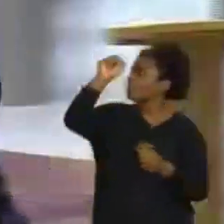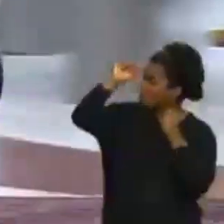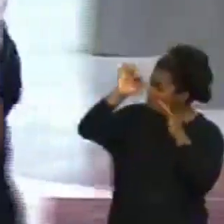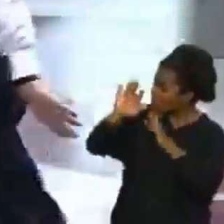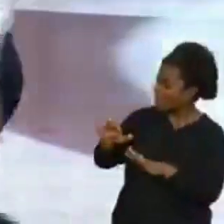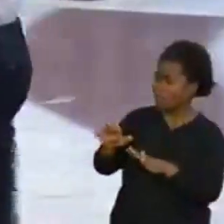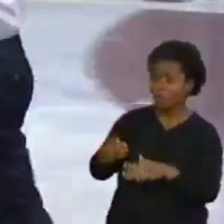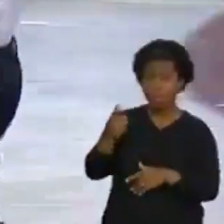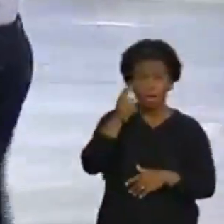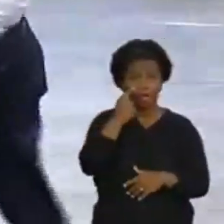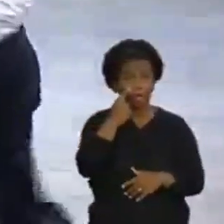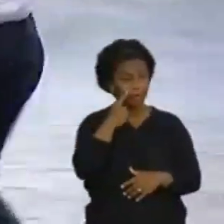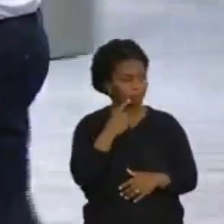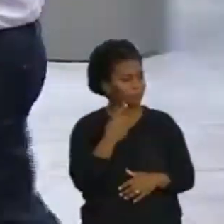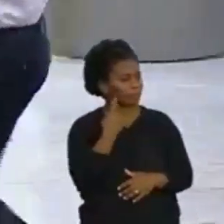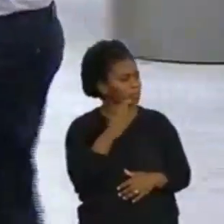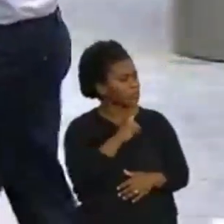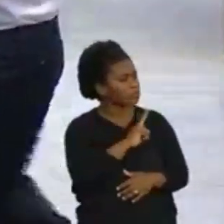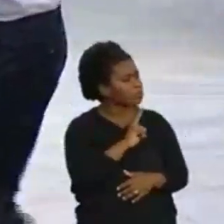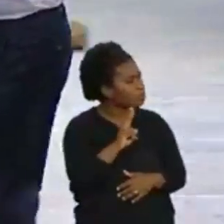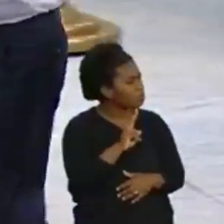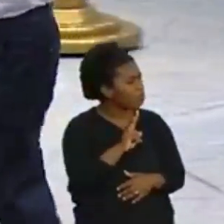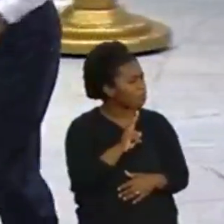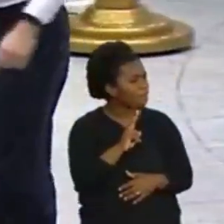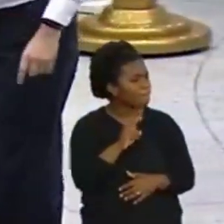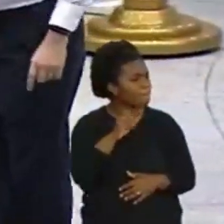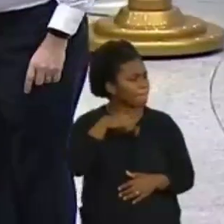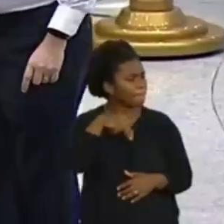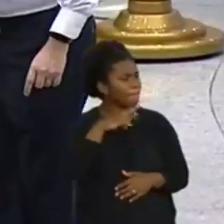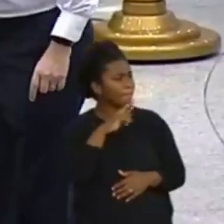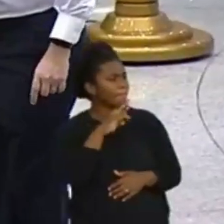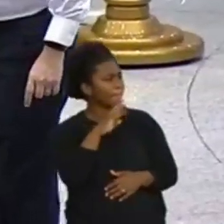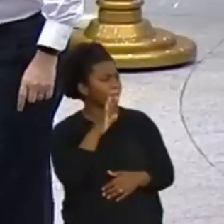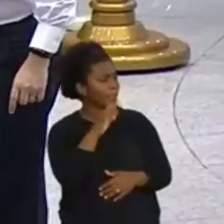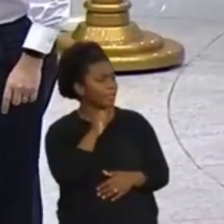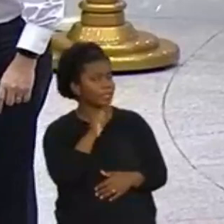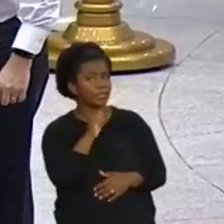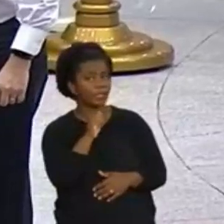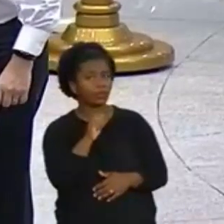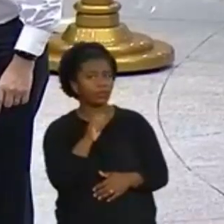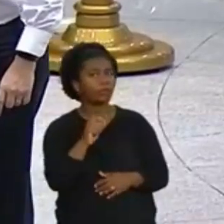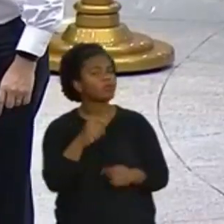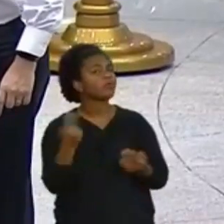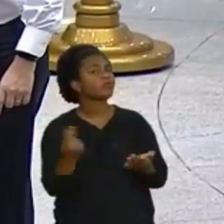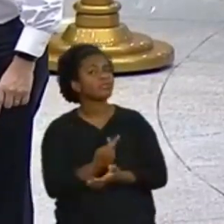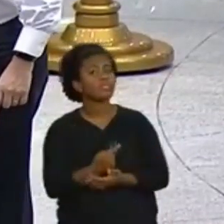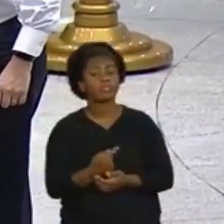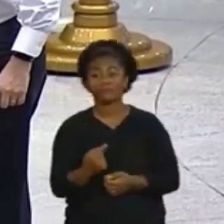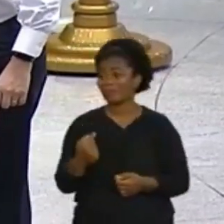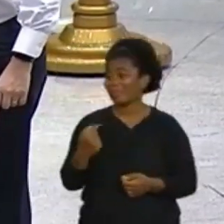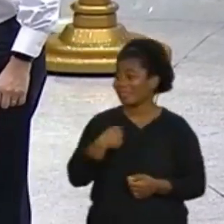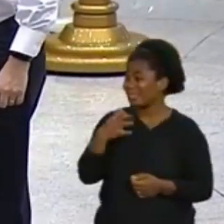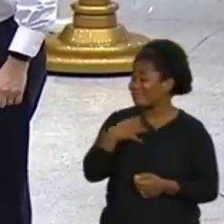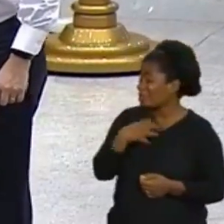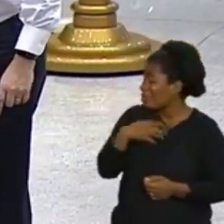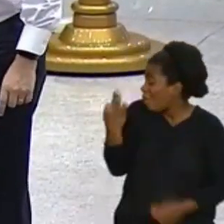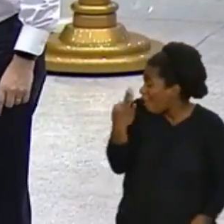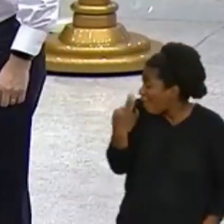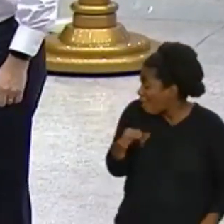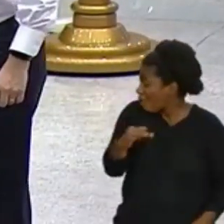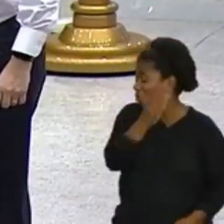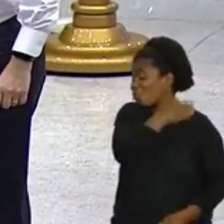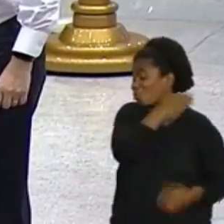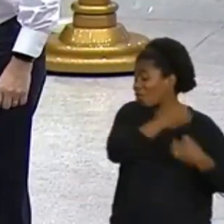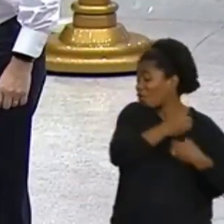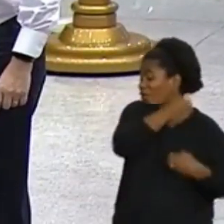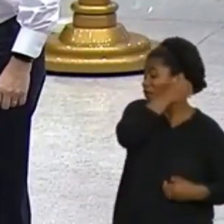ó. Seu nome? Marta. Qual foi o milagre, Marta? É porque hoje eu estava sentindo muita dor na coluna. Muita dor?